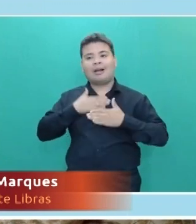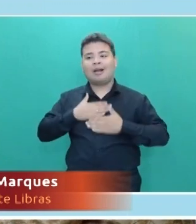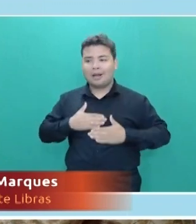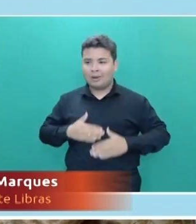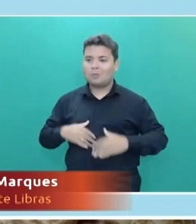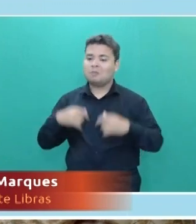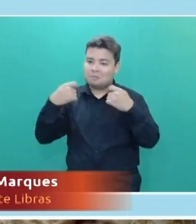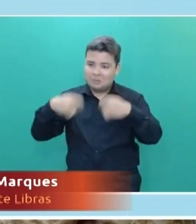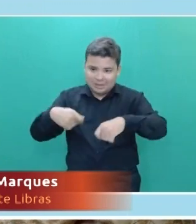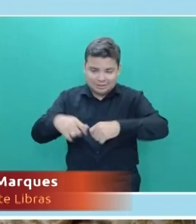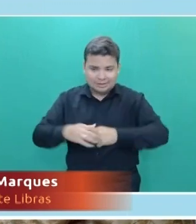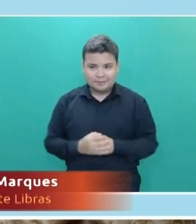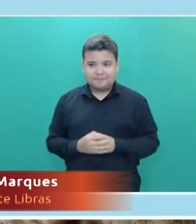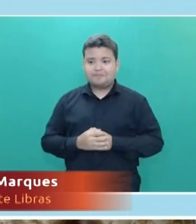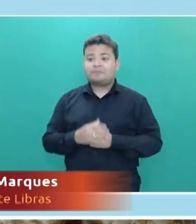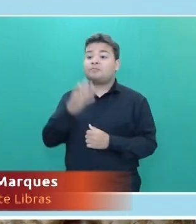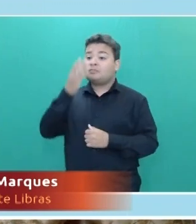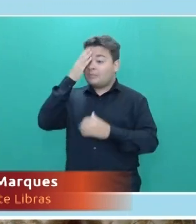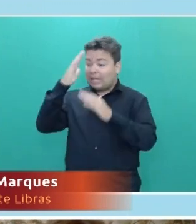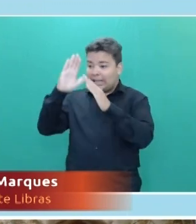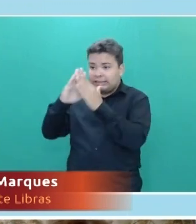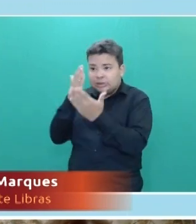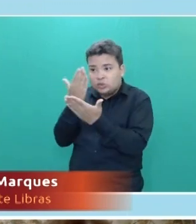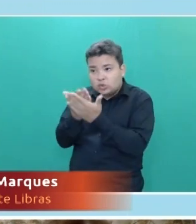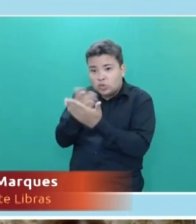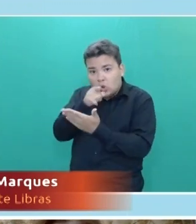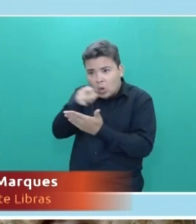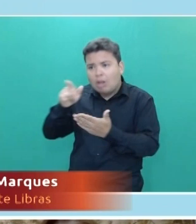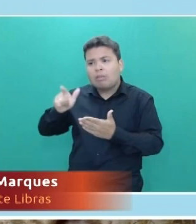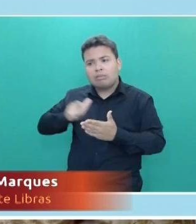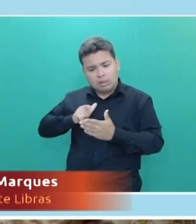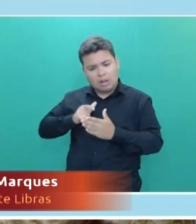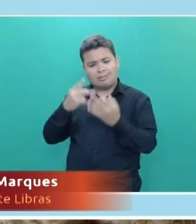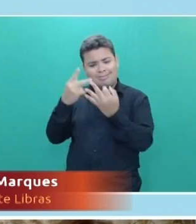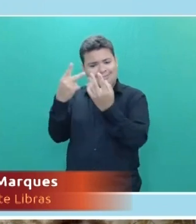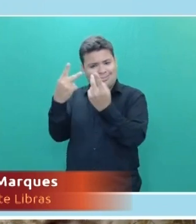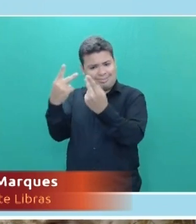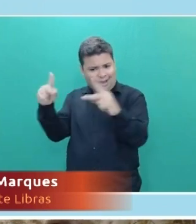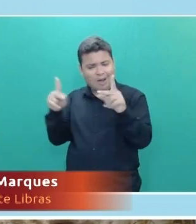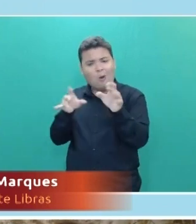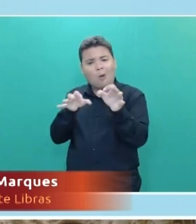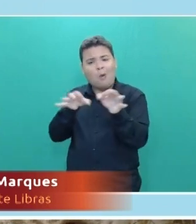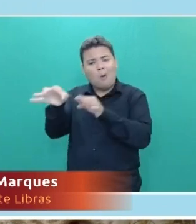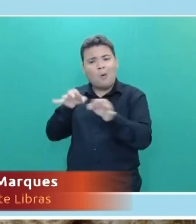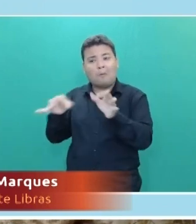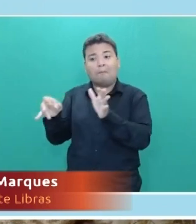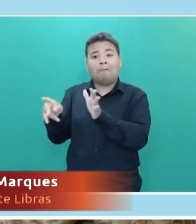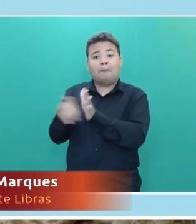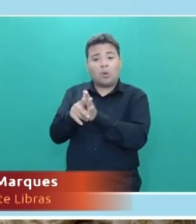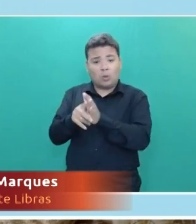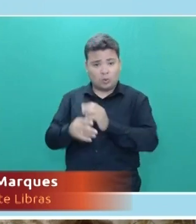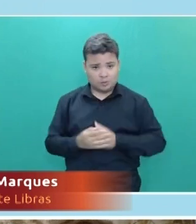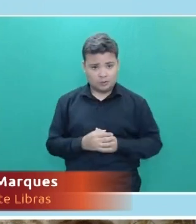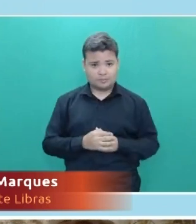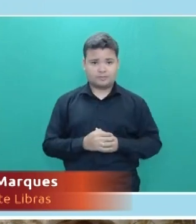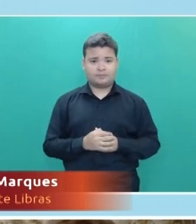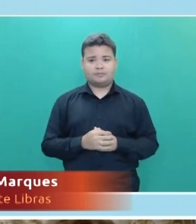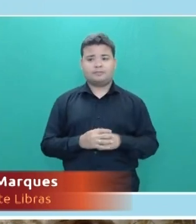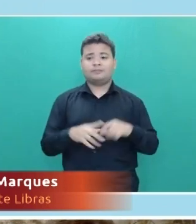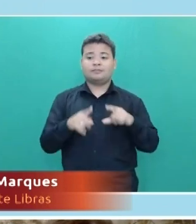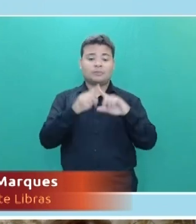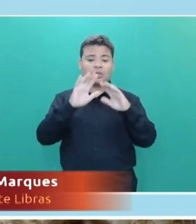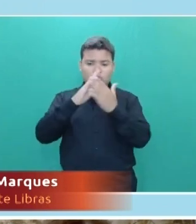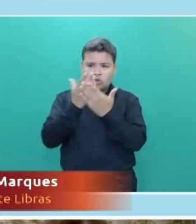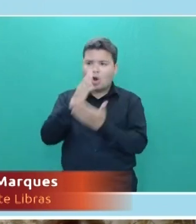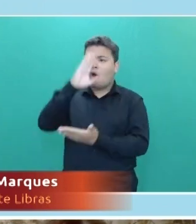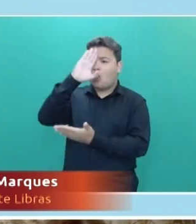acreditar que as escolas também têm suas formas de se organizar até então, acreditar na escola, não deixar os nossos